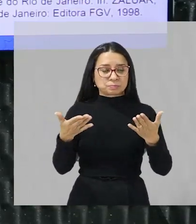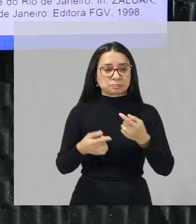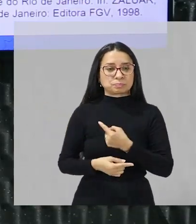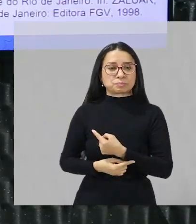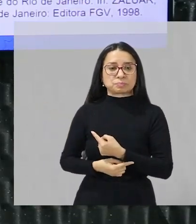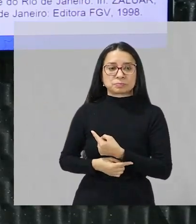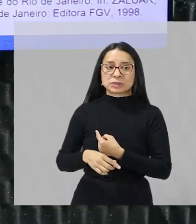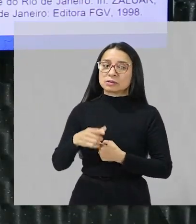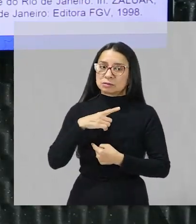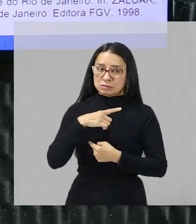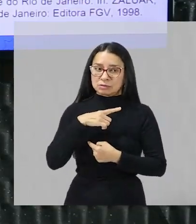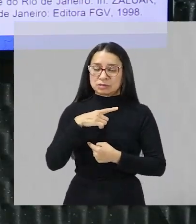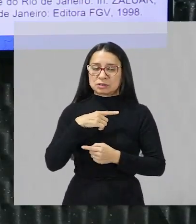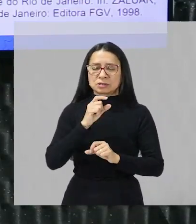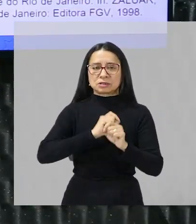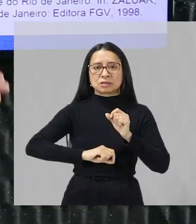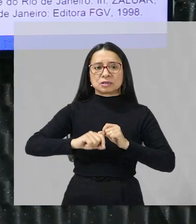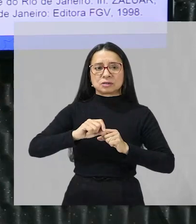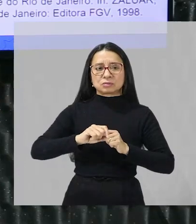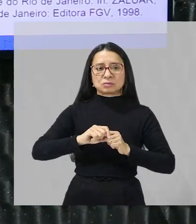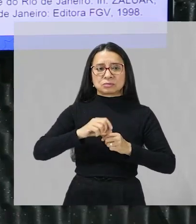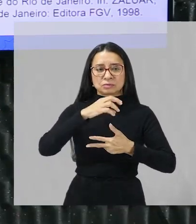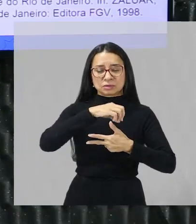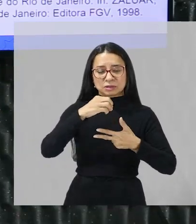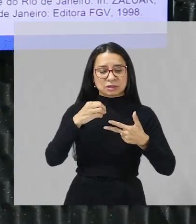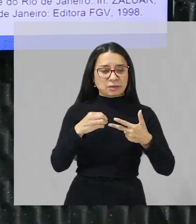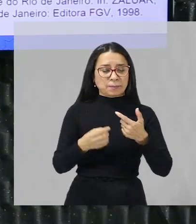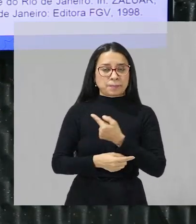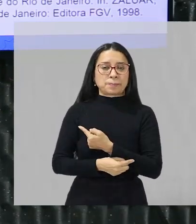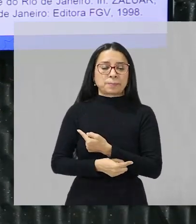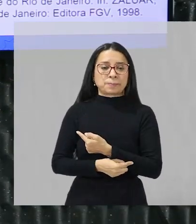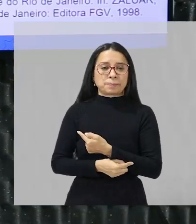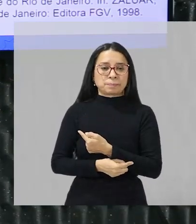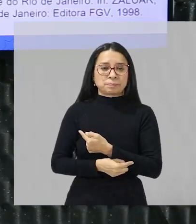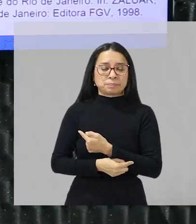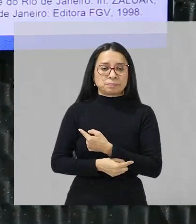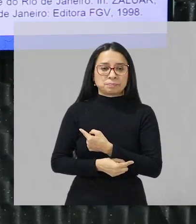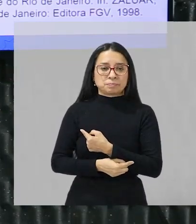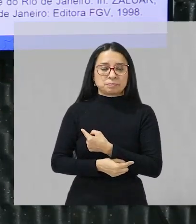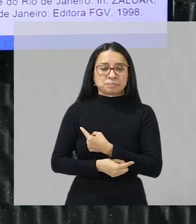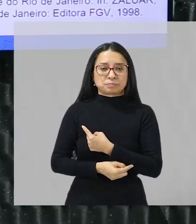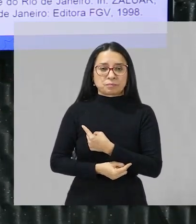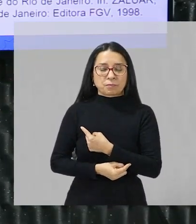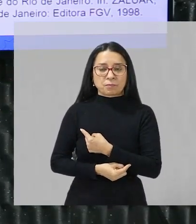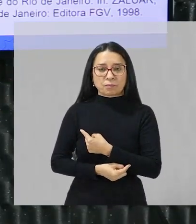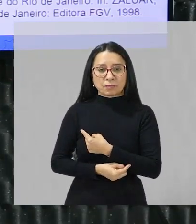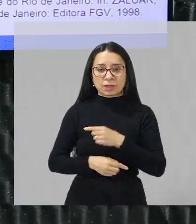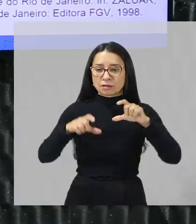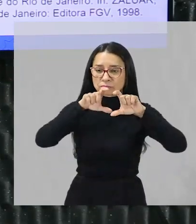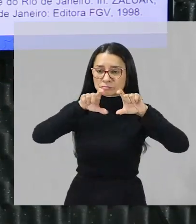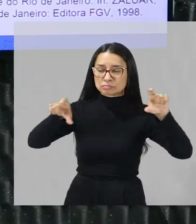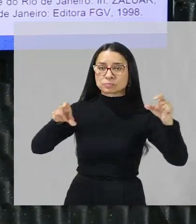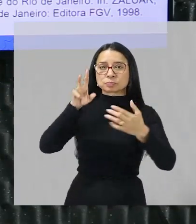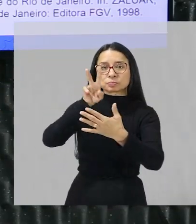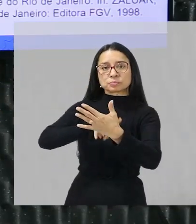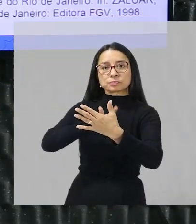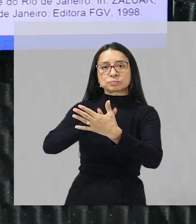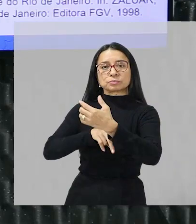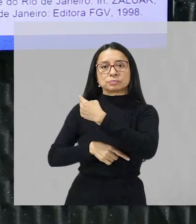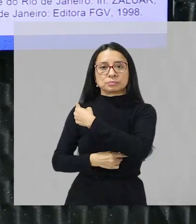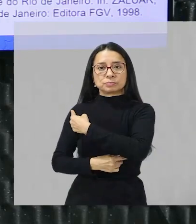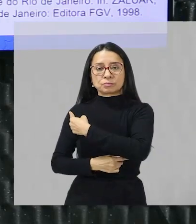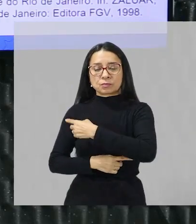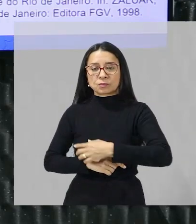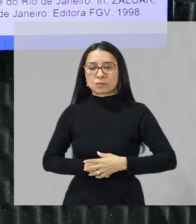Questão que já caiu no Enem. As duas primeiras da UEMA, essa agora do Enem. Ela começa assim, a favela é vista como um